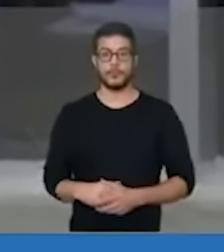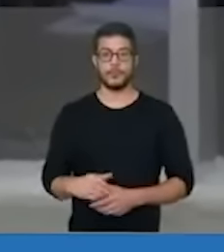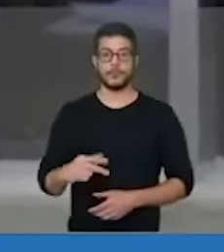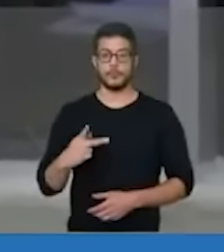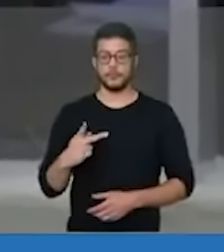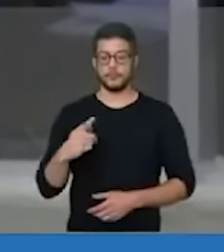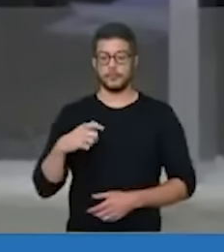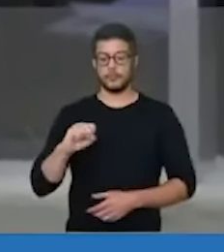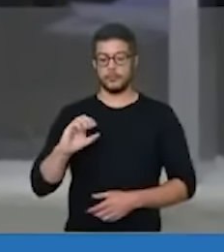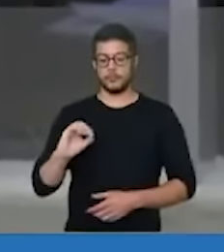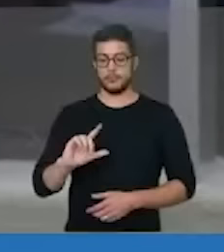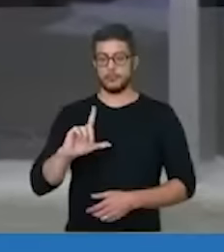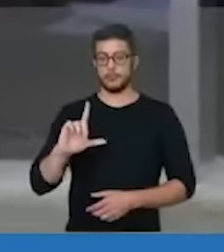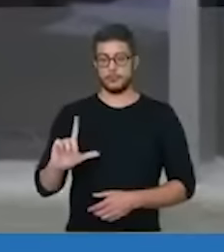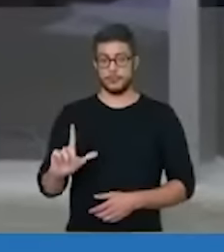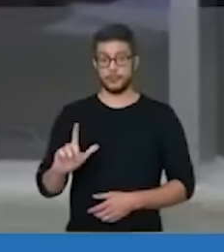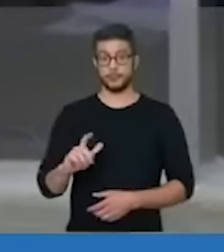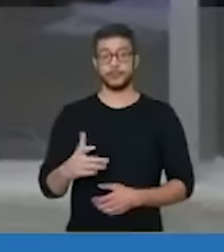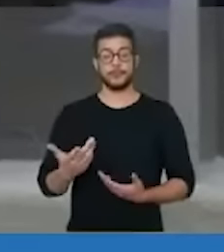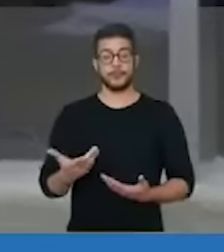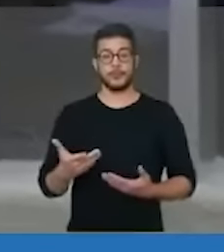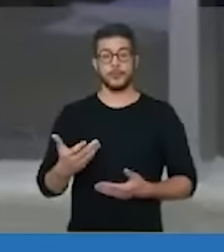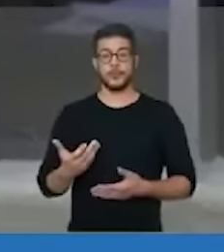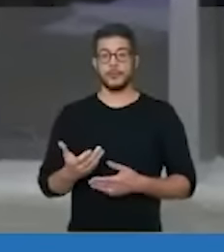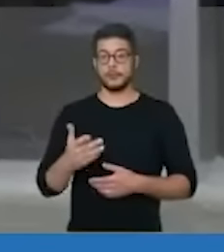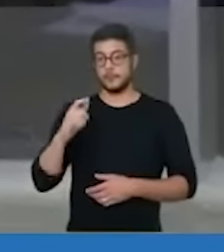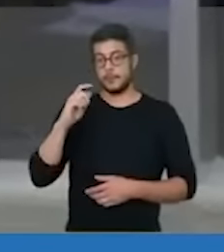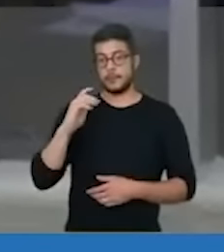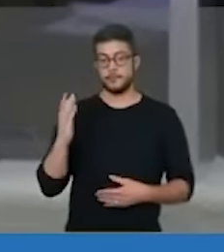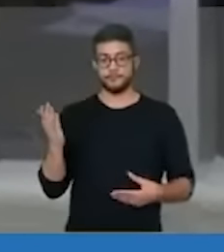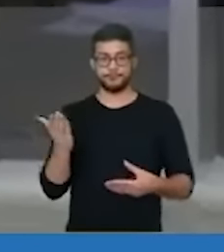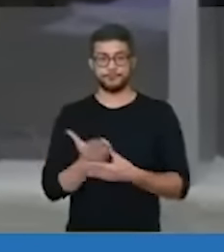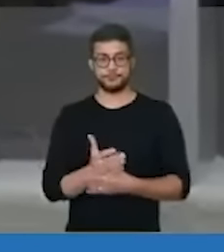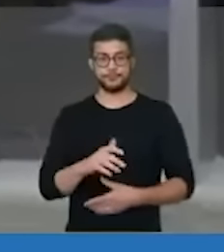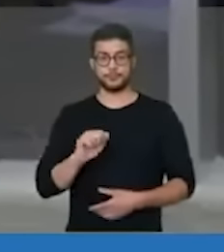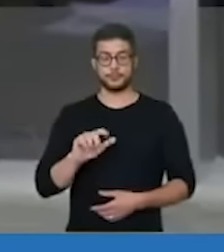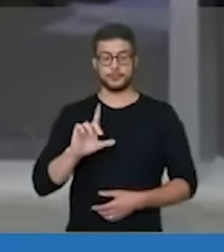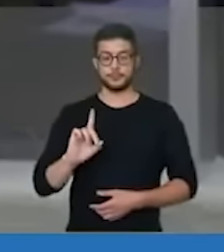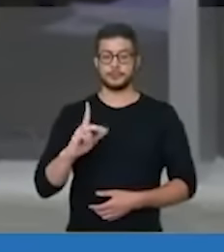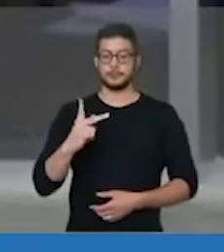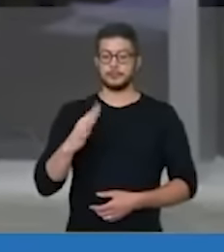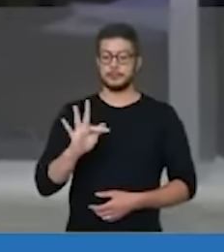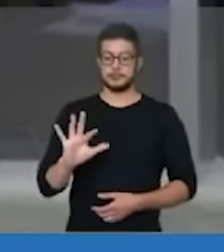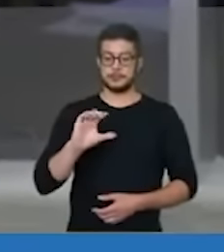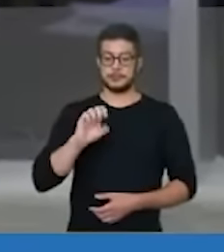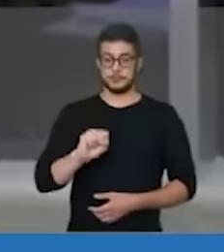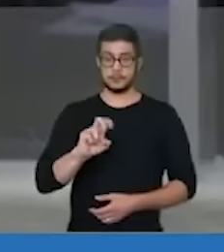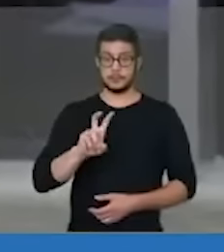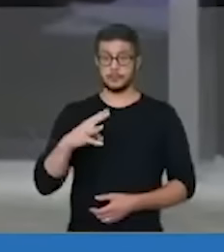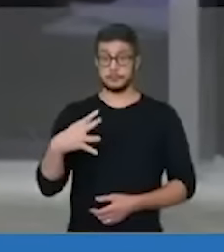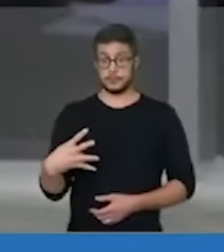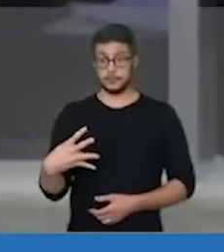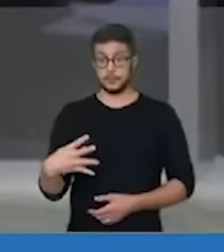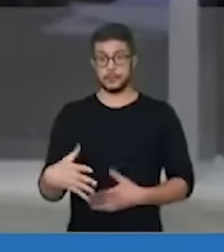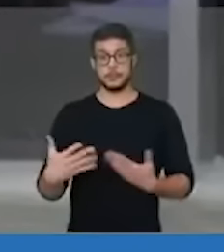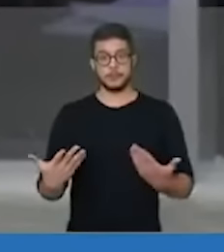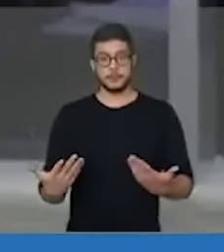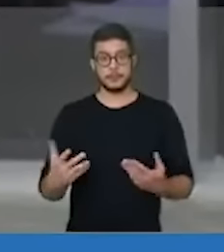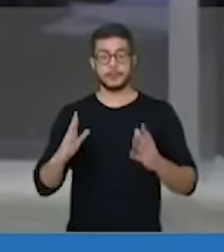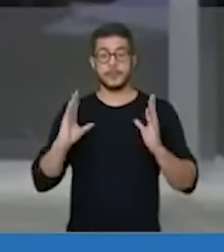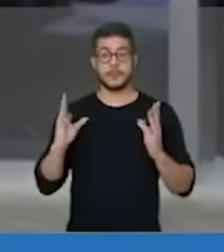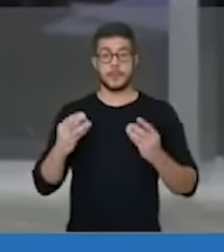autor da DPF 854. Ela, depois de julgada pela ministra